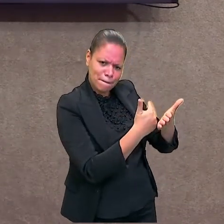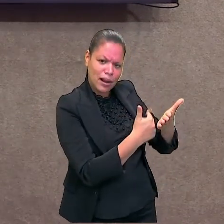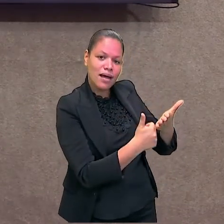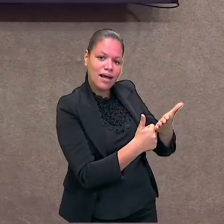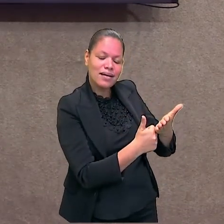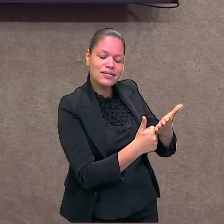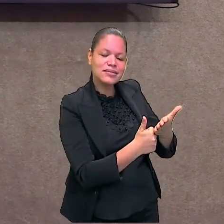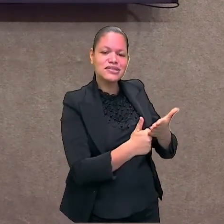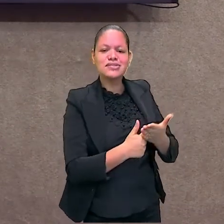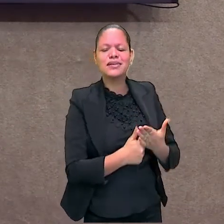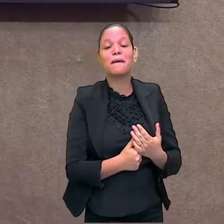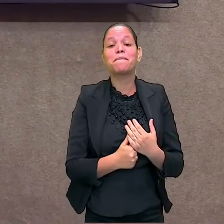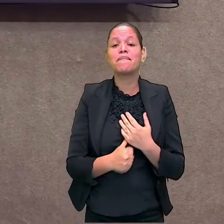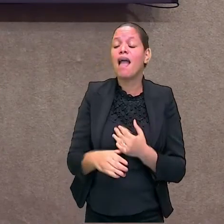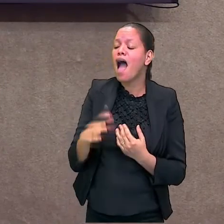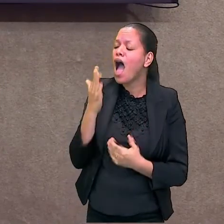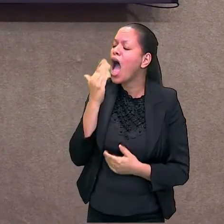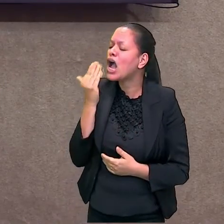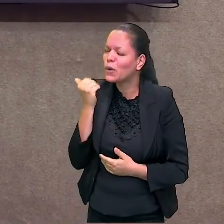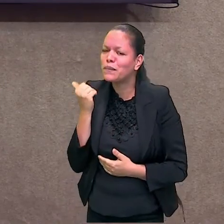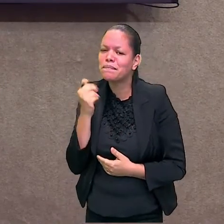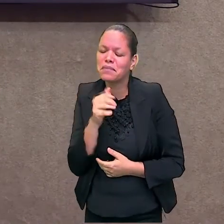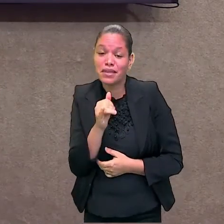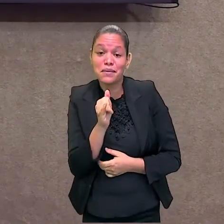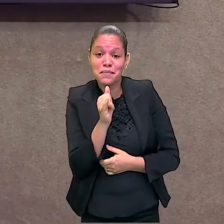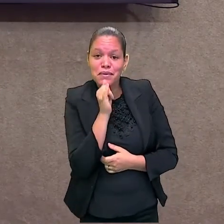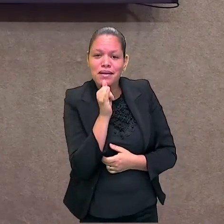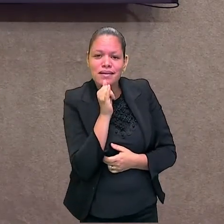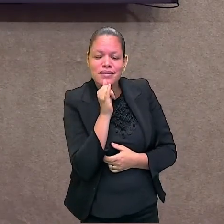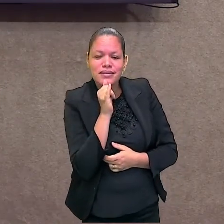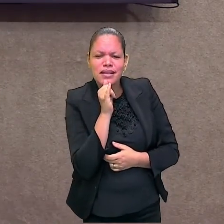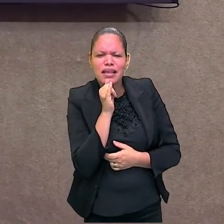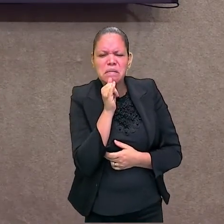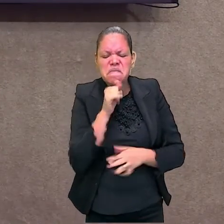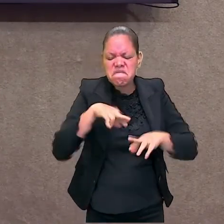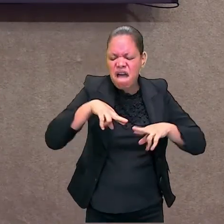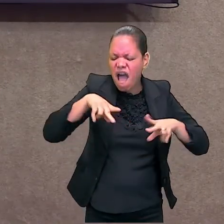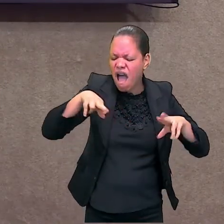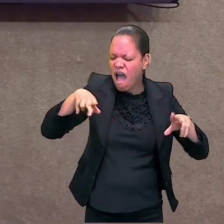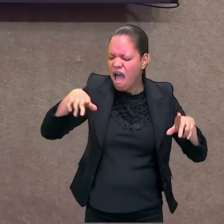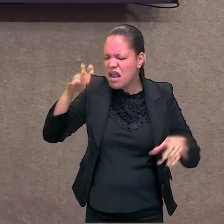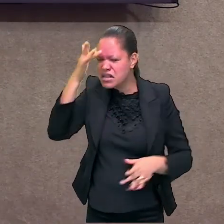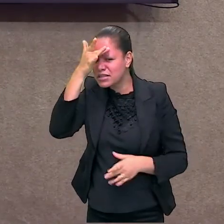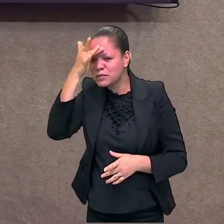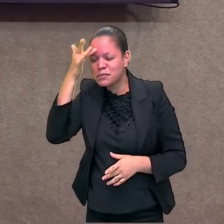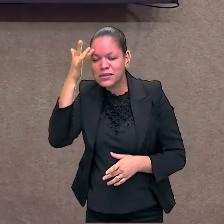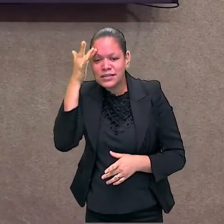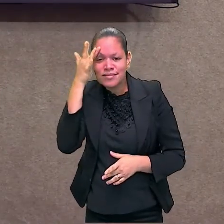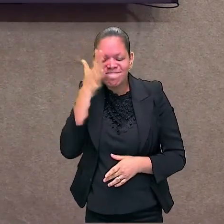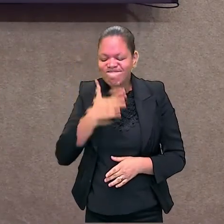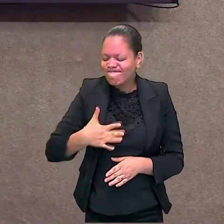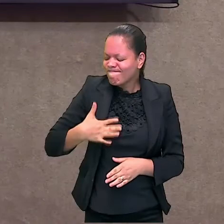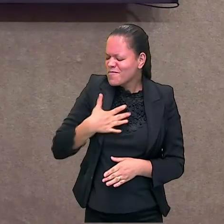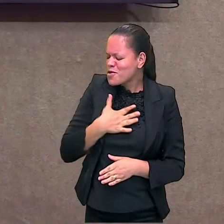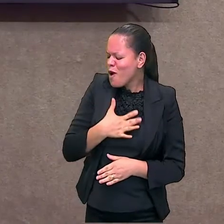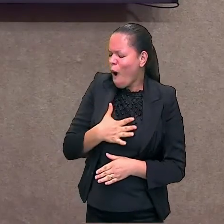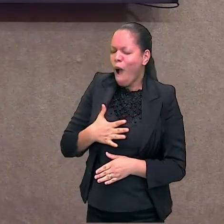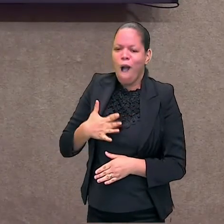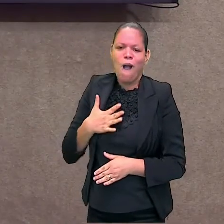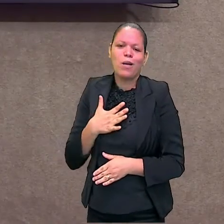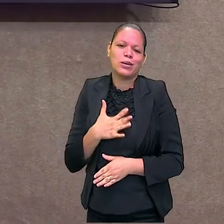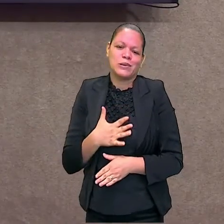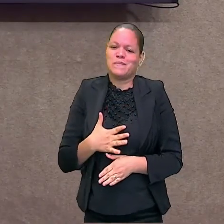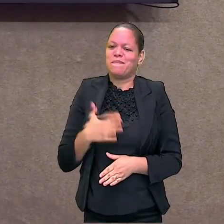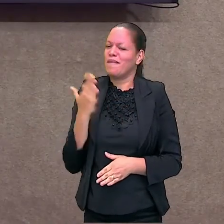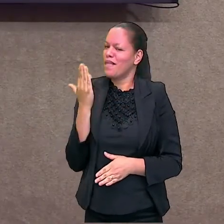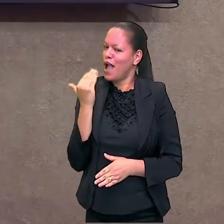gosta desse prato com a culinária, que veio oriunda dos japoneses. Então nós conseguimos observar essa diversidade cultural